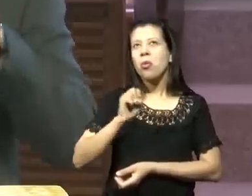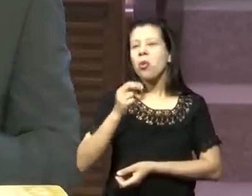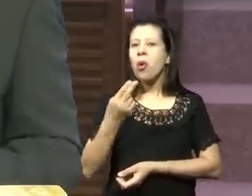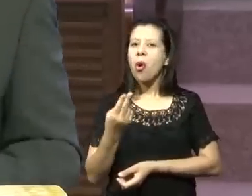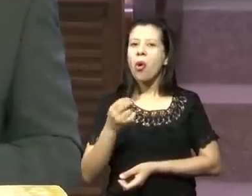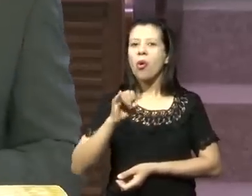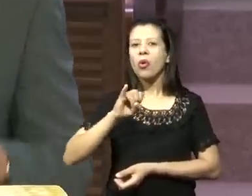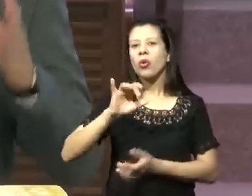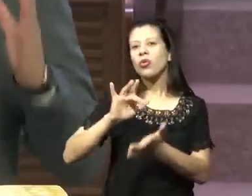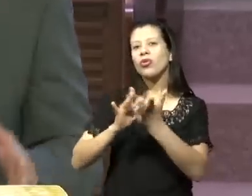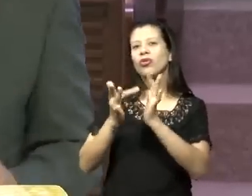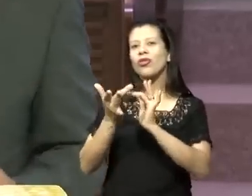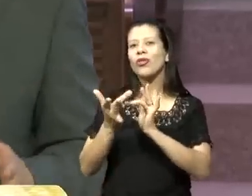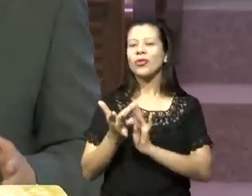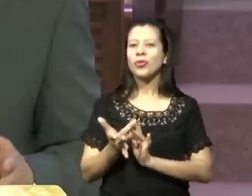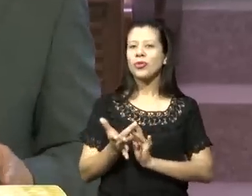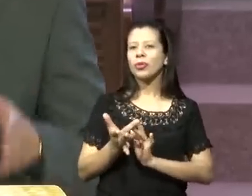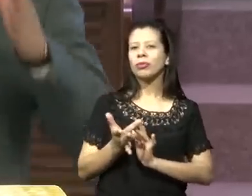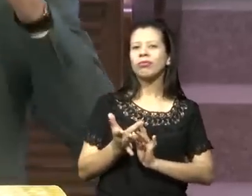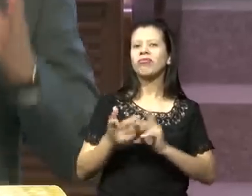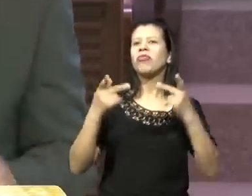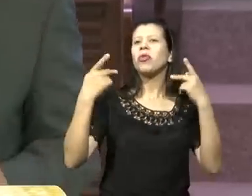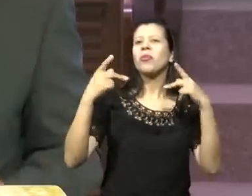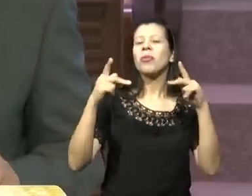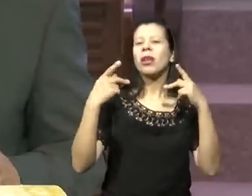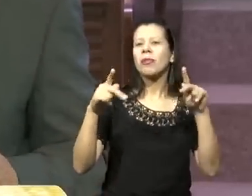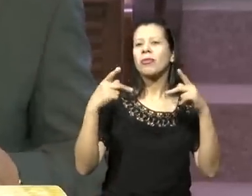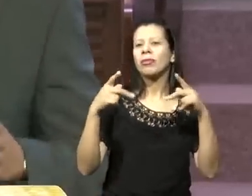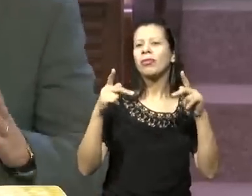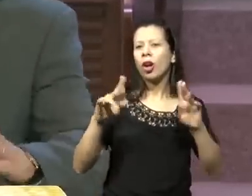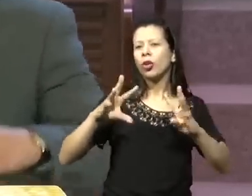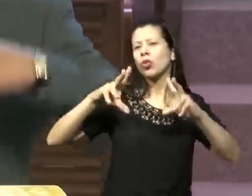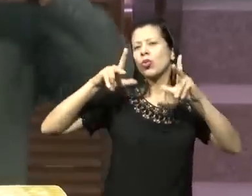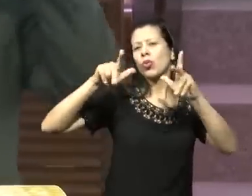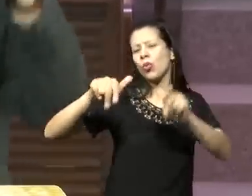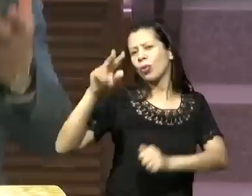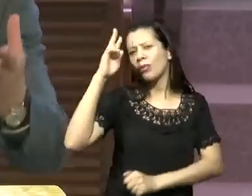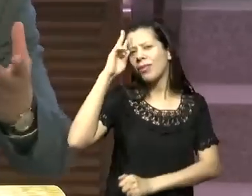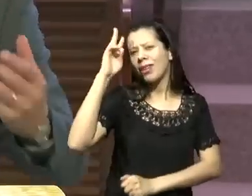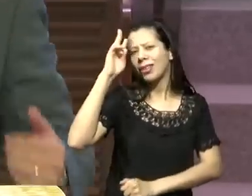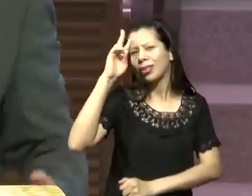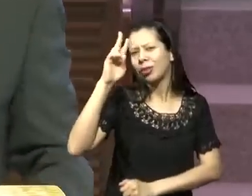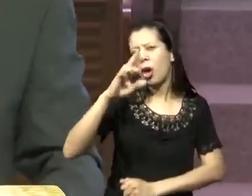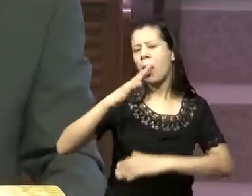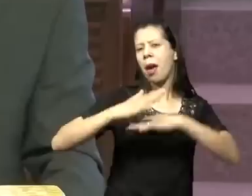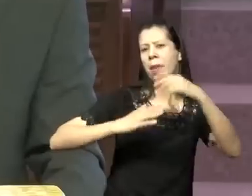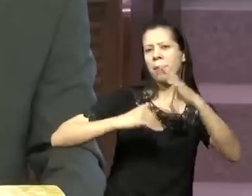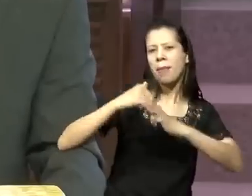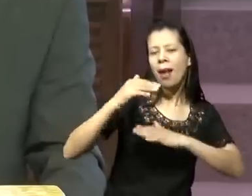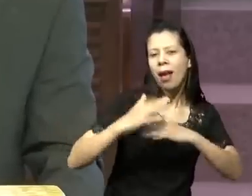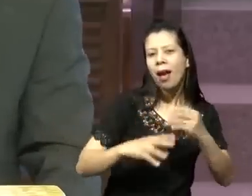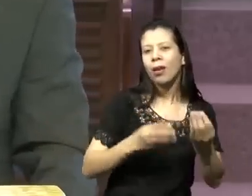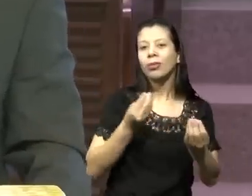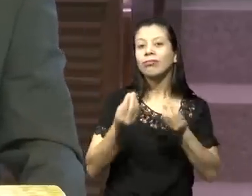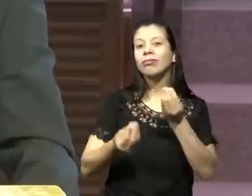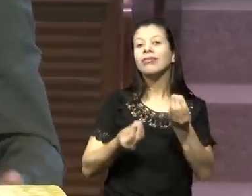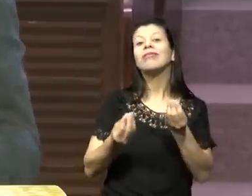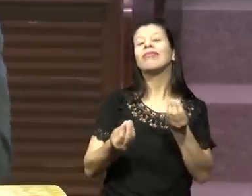ele fosse contar para você narrar para você explicar para você e aplicar as suas necessidades